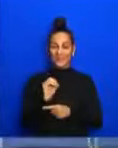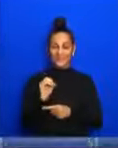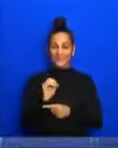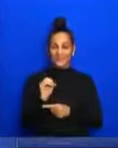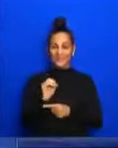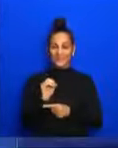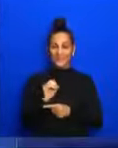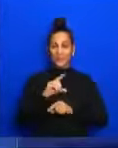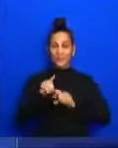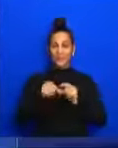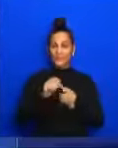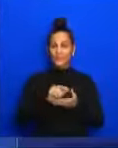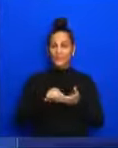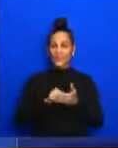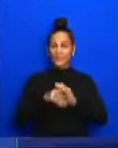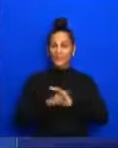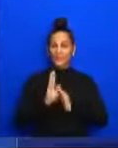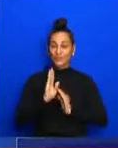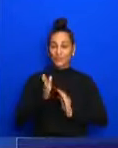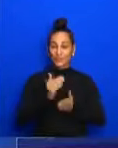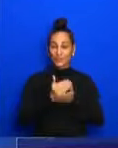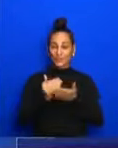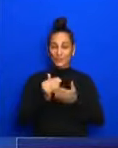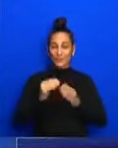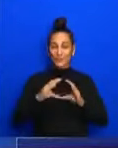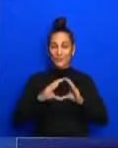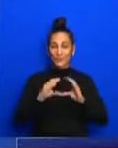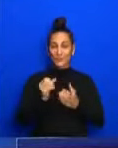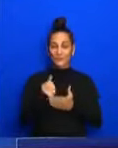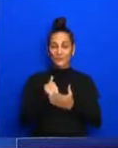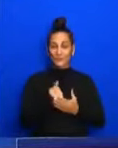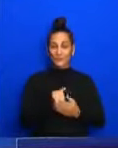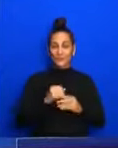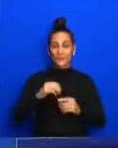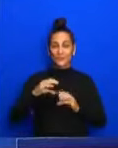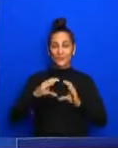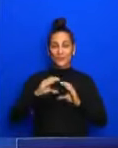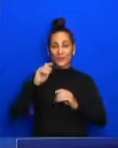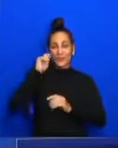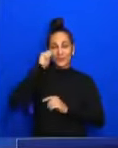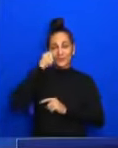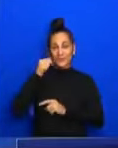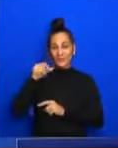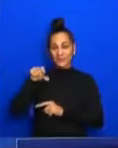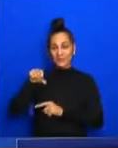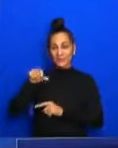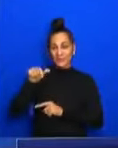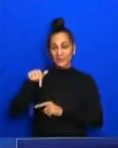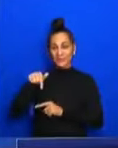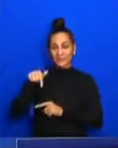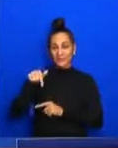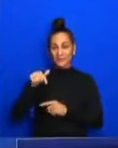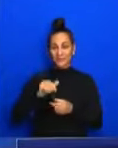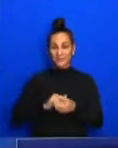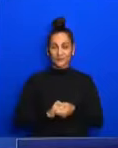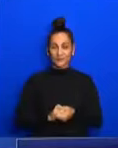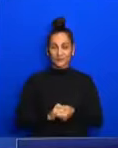a 00. O sorteio da Loto Mania começando, primeiro número chegando, bola preta 97.